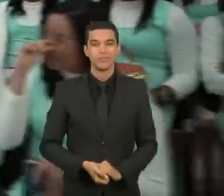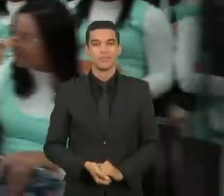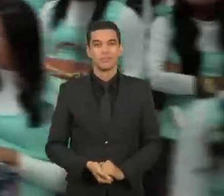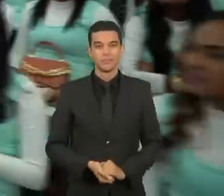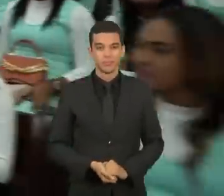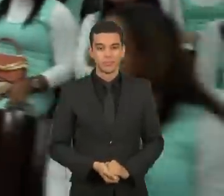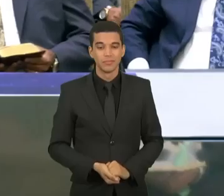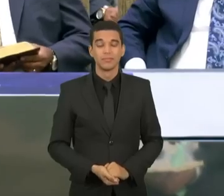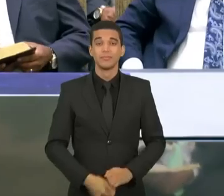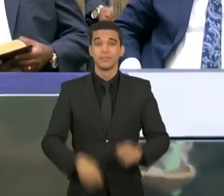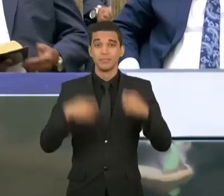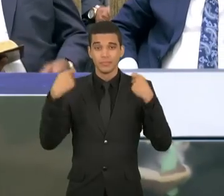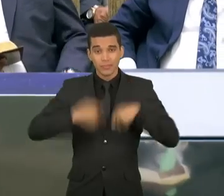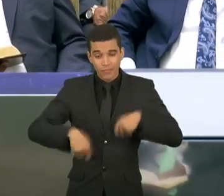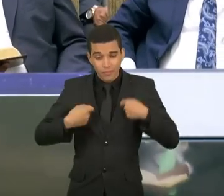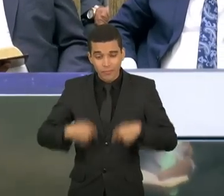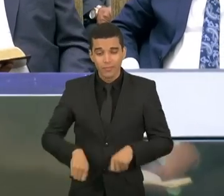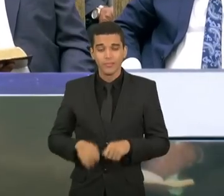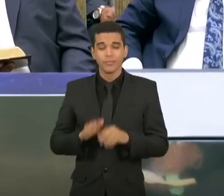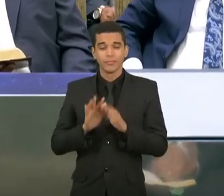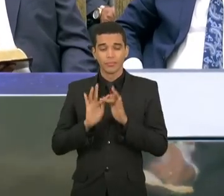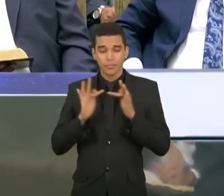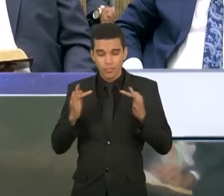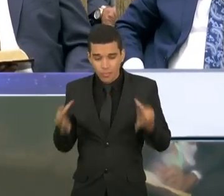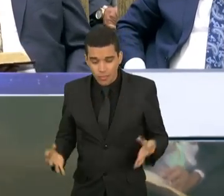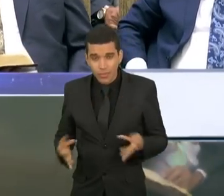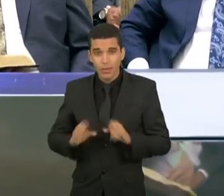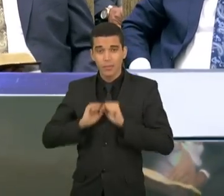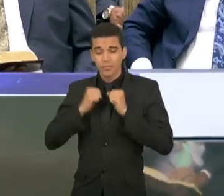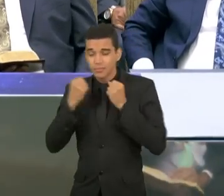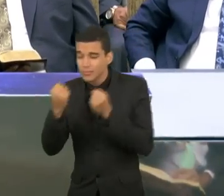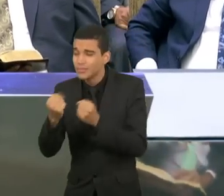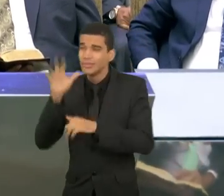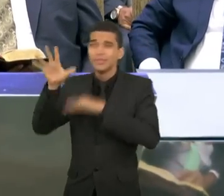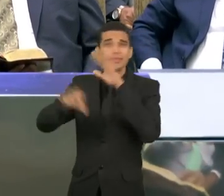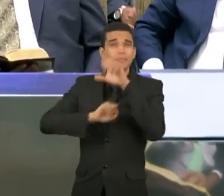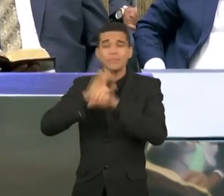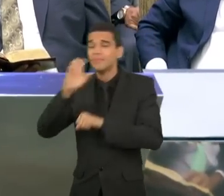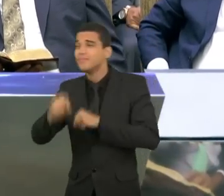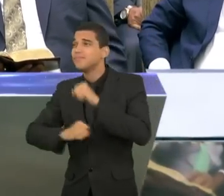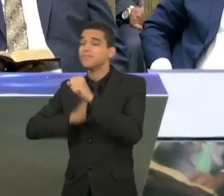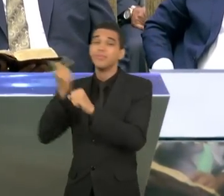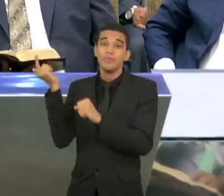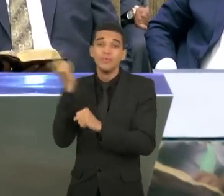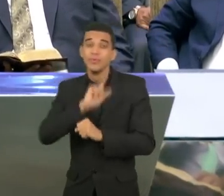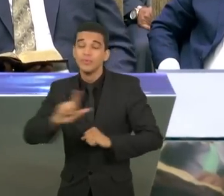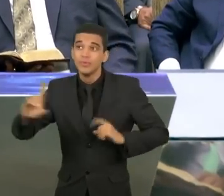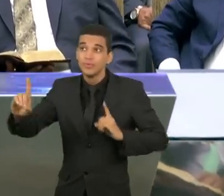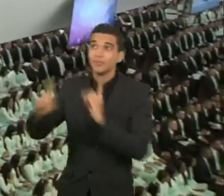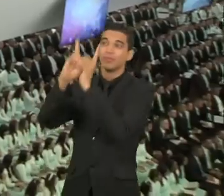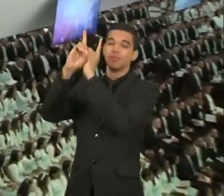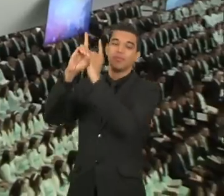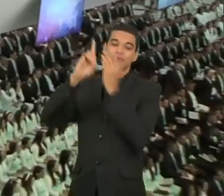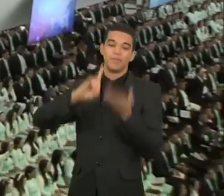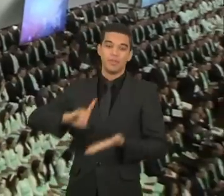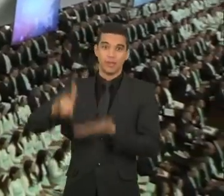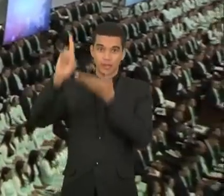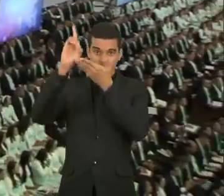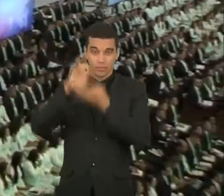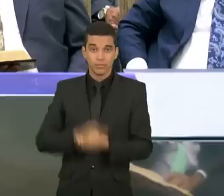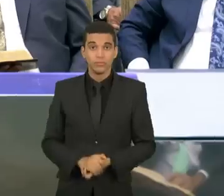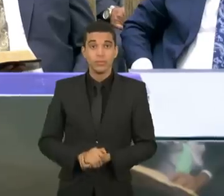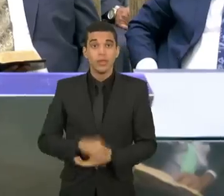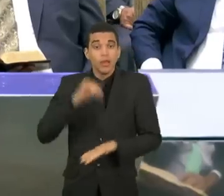E o buscasse e o pudesse encontrar. Sem buscar,